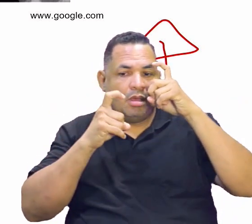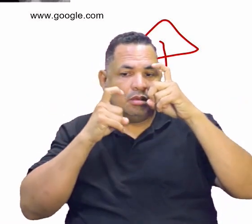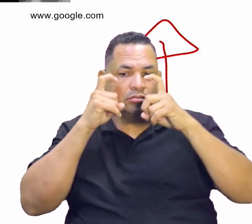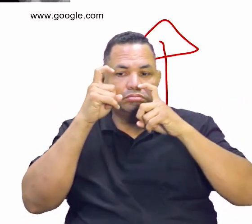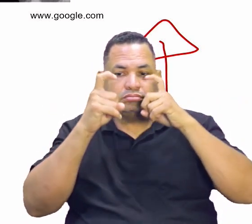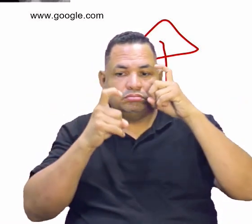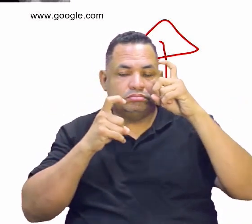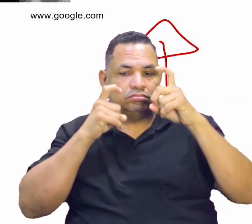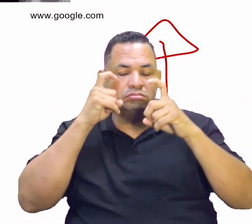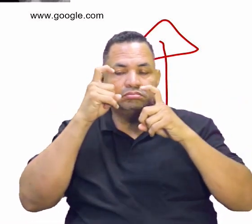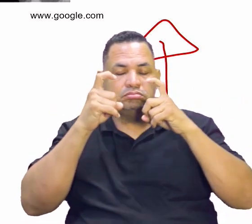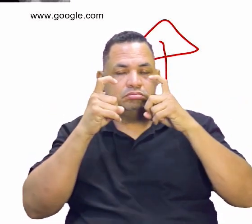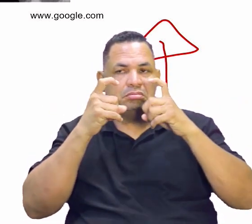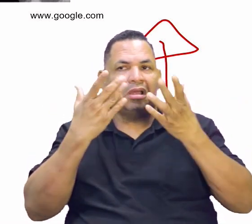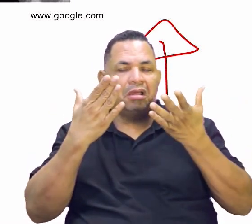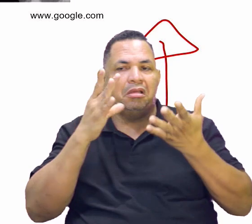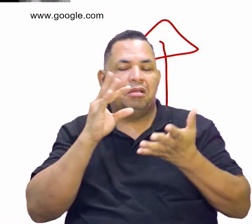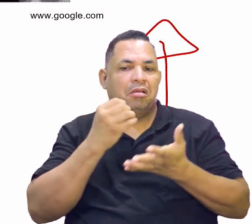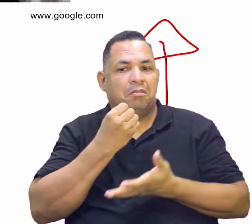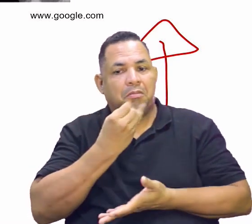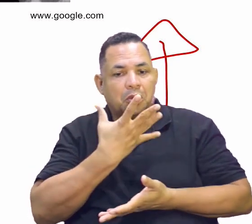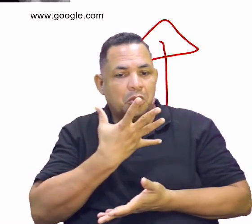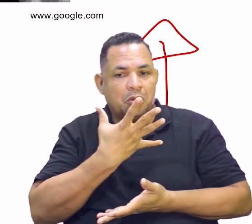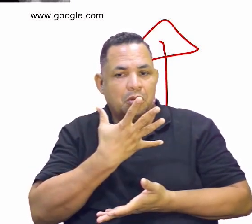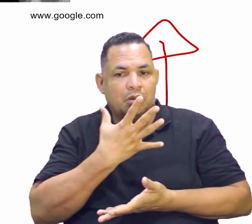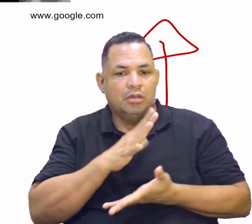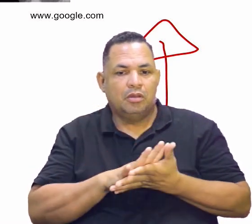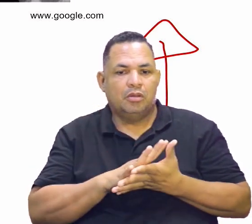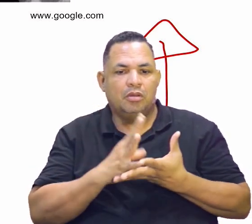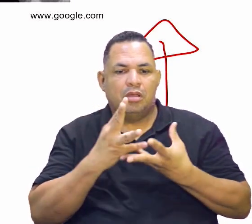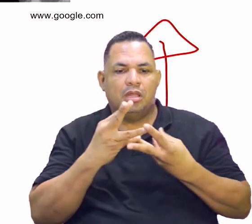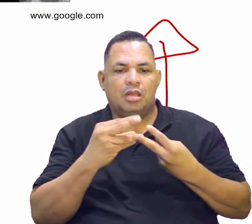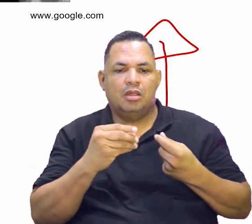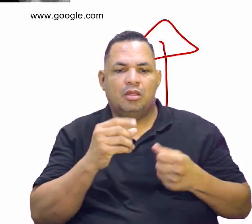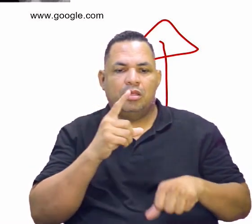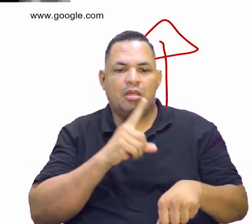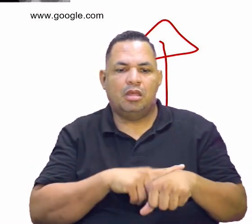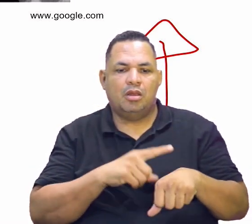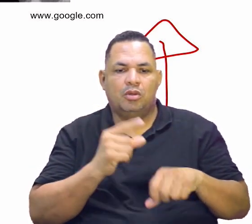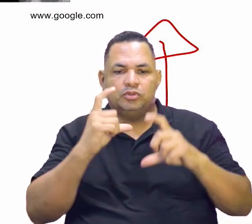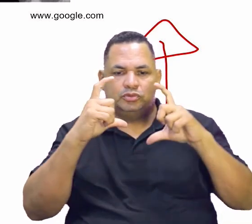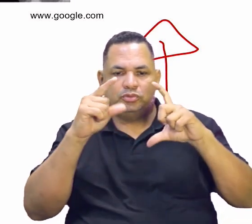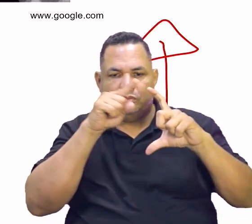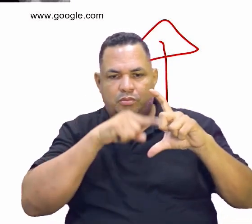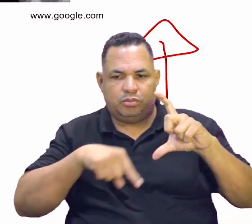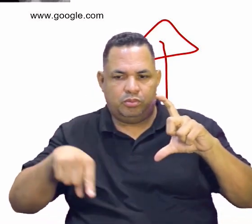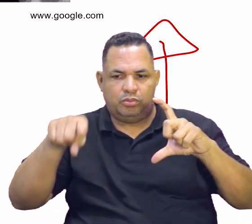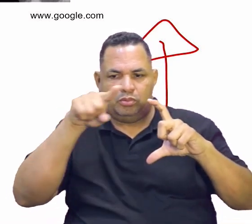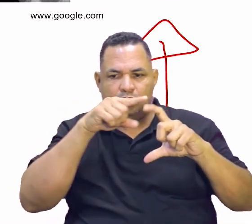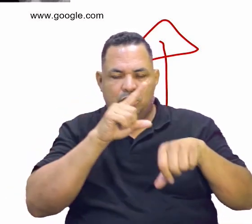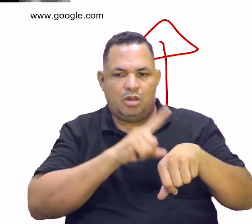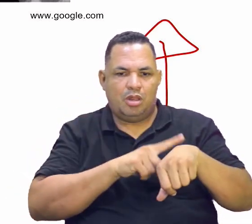pena? Olha aí o relógio se desmanchando, percebem? Então nada, pessoal,